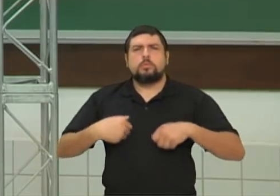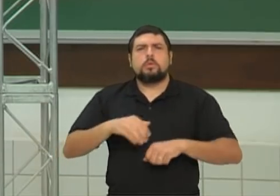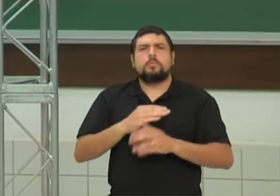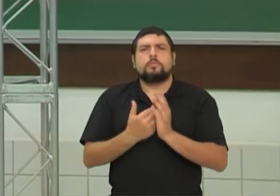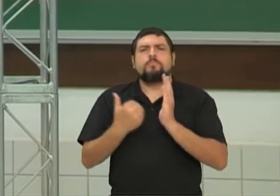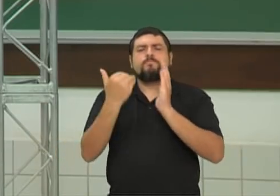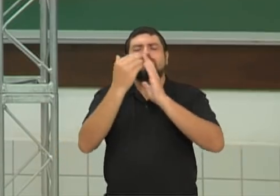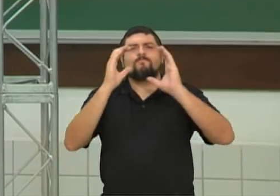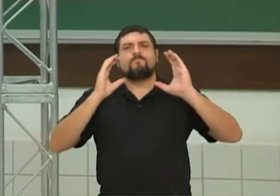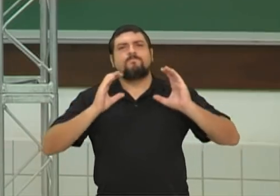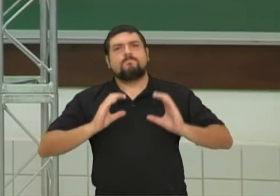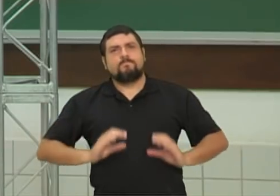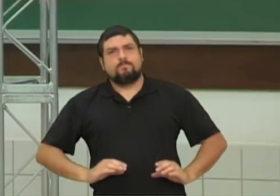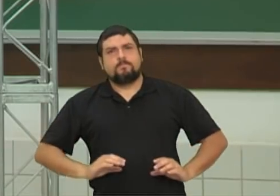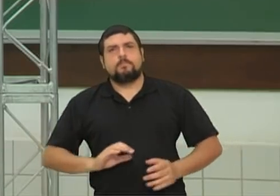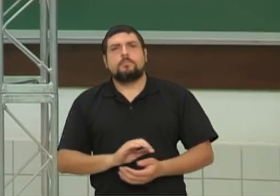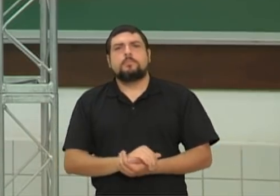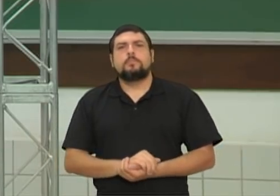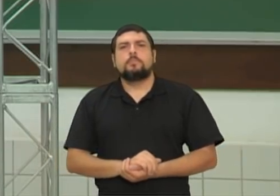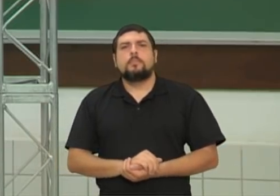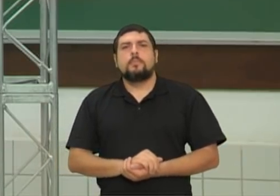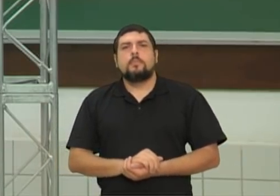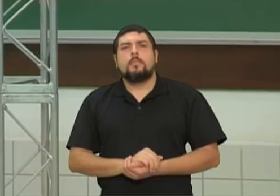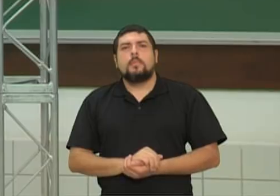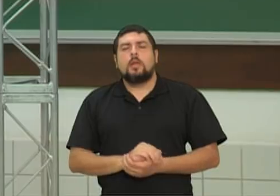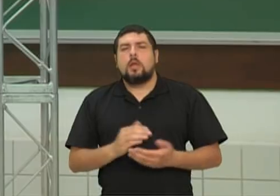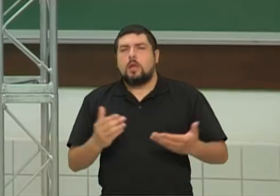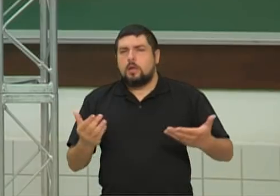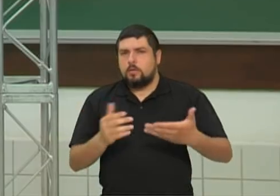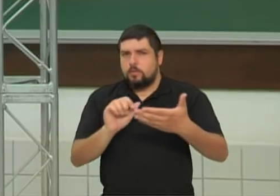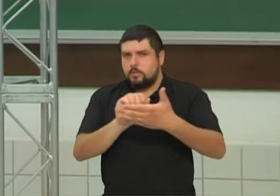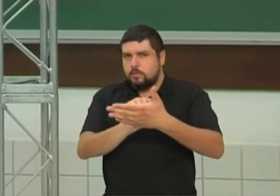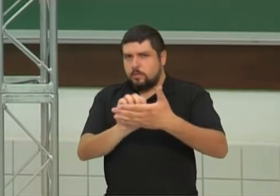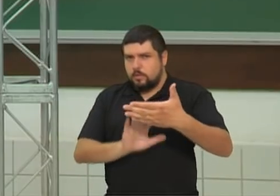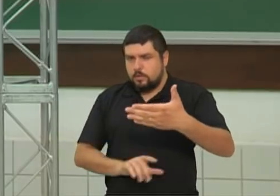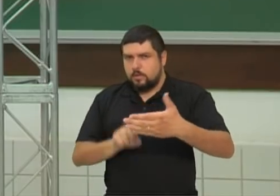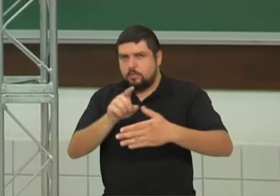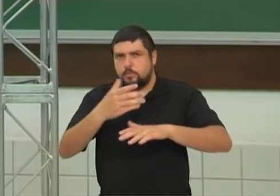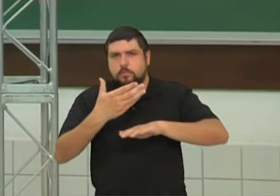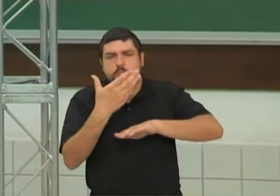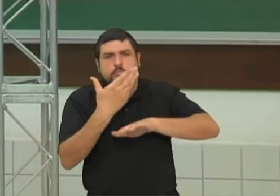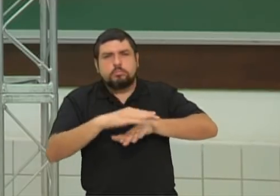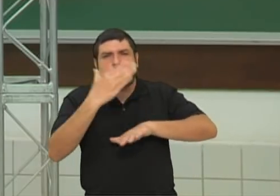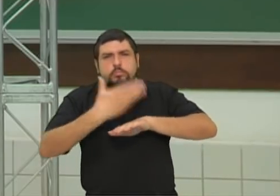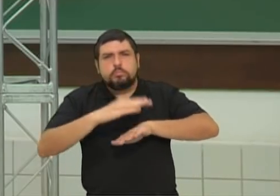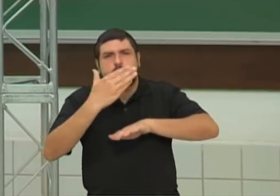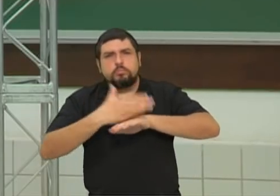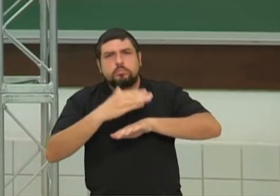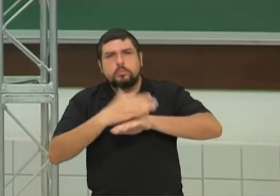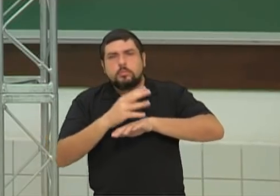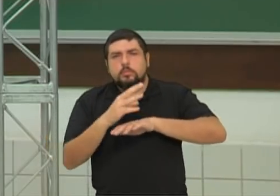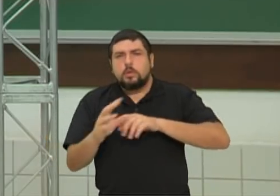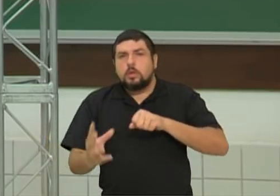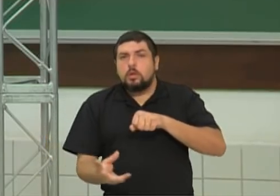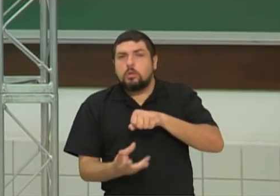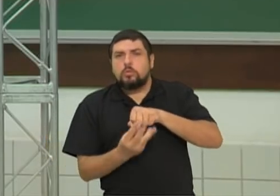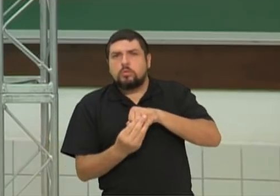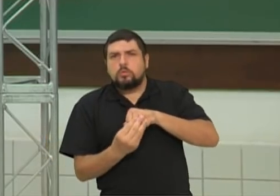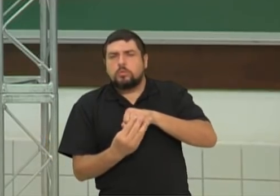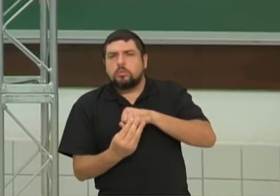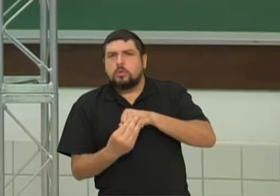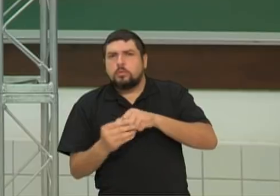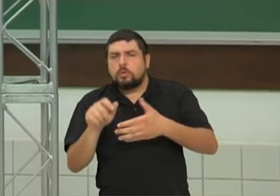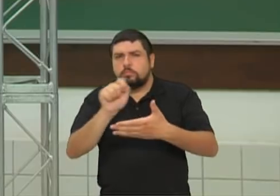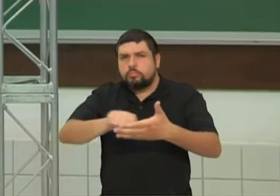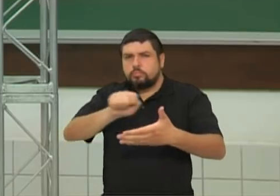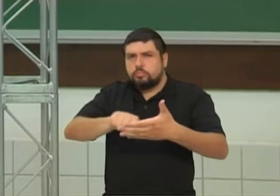Bem, agora vamos para uma atividade, para você pôr a mão na massa, testar seus conhecimentos e